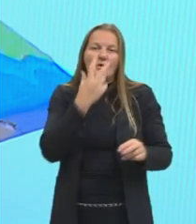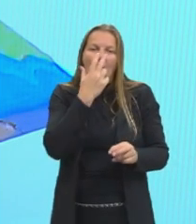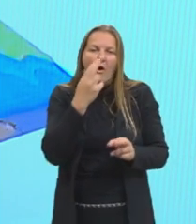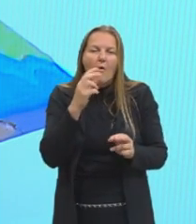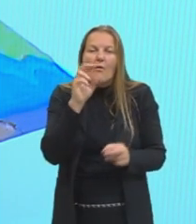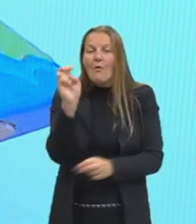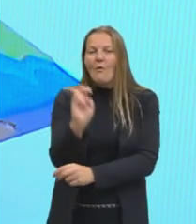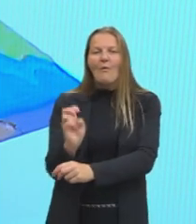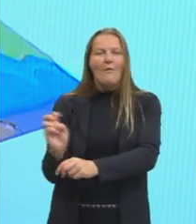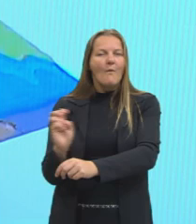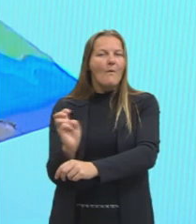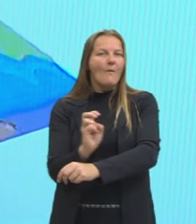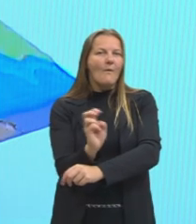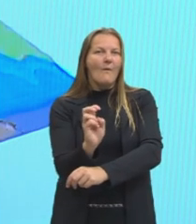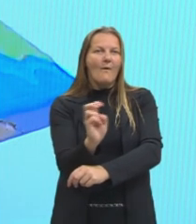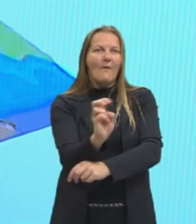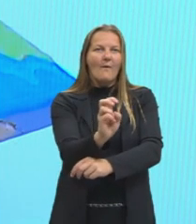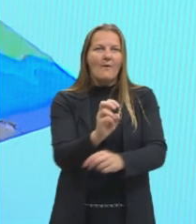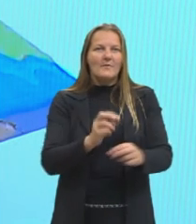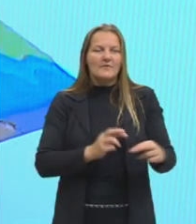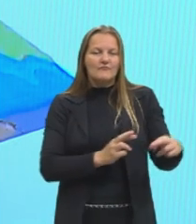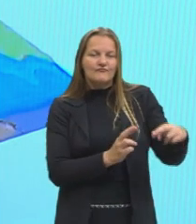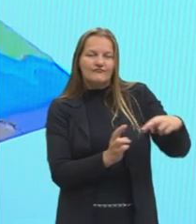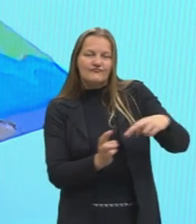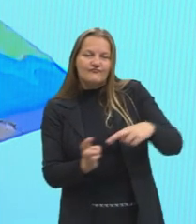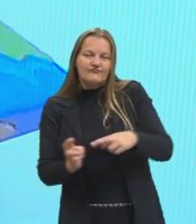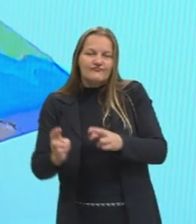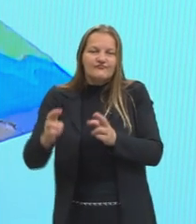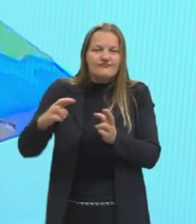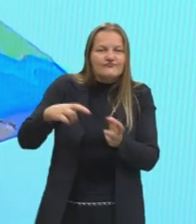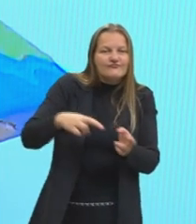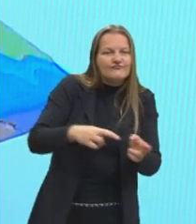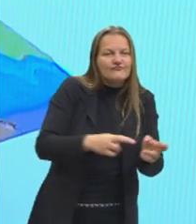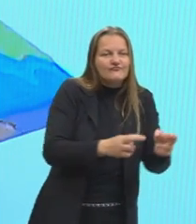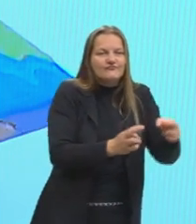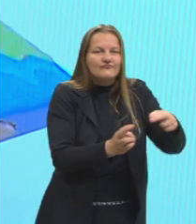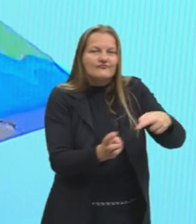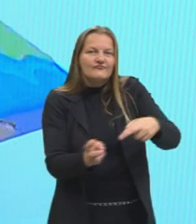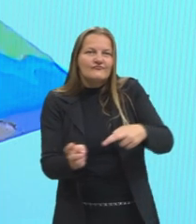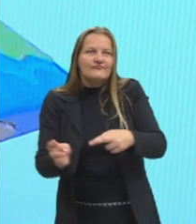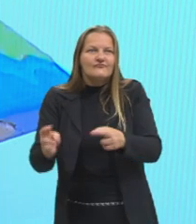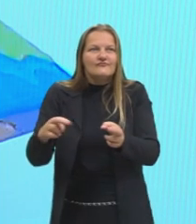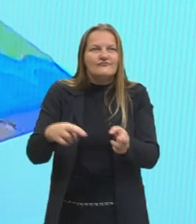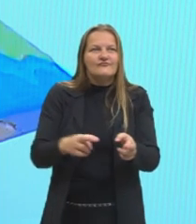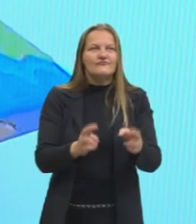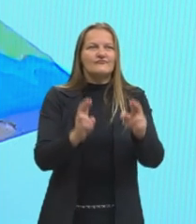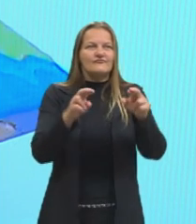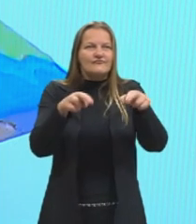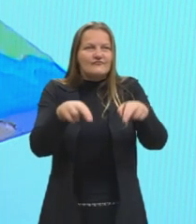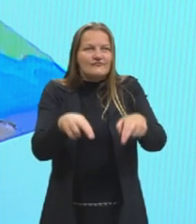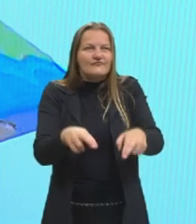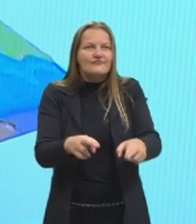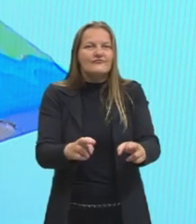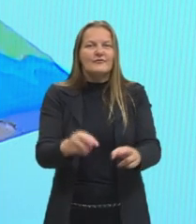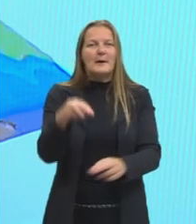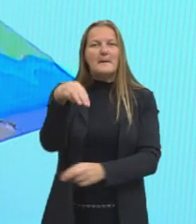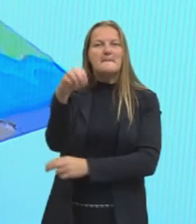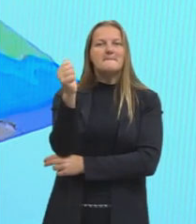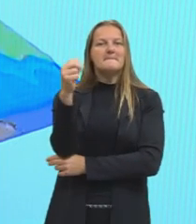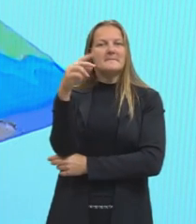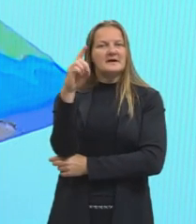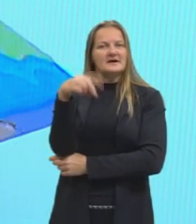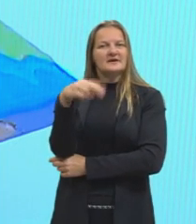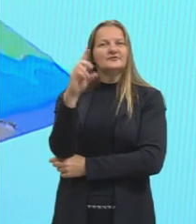uma serpente e aí a gente chama justamente as essas dobras aqui essa essa curva de Leandro tá agregado a